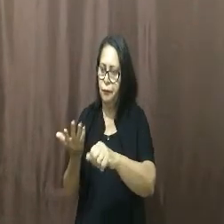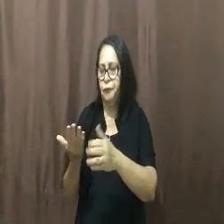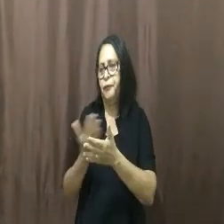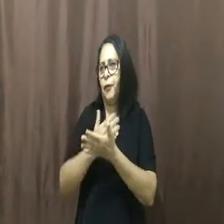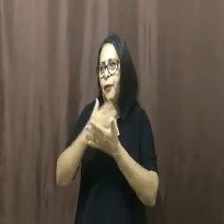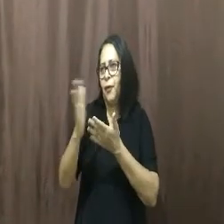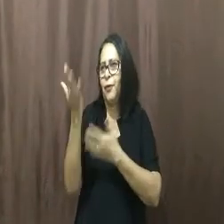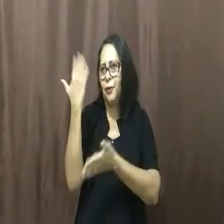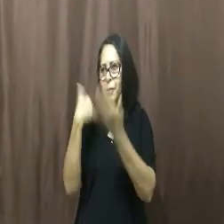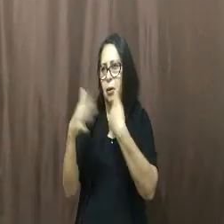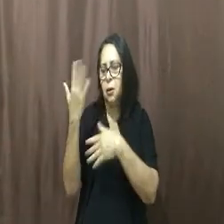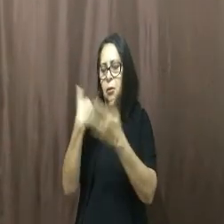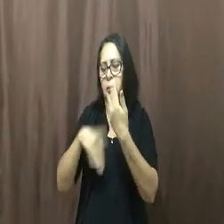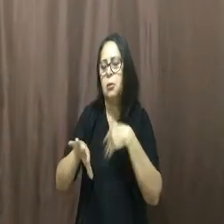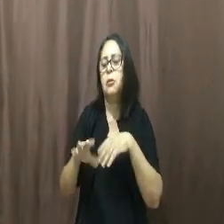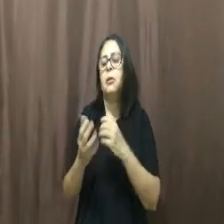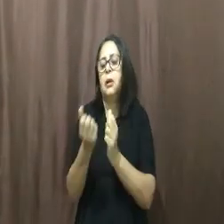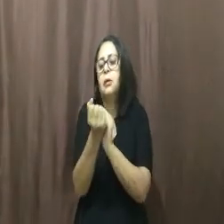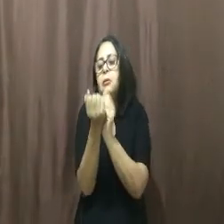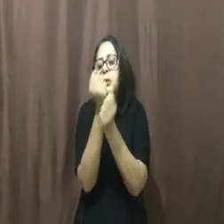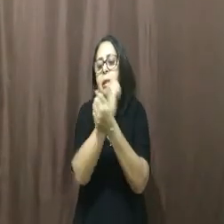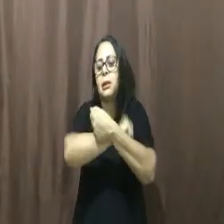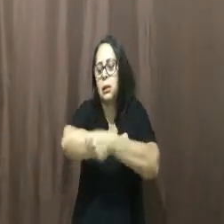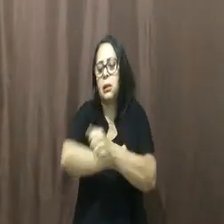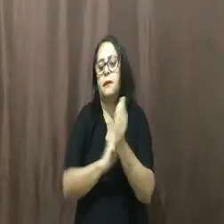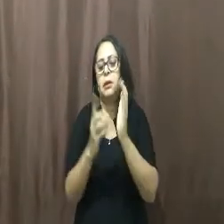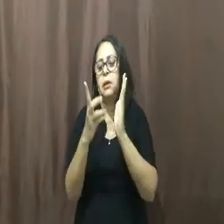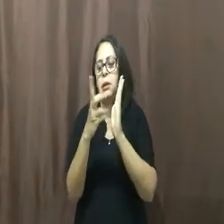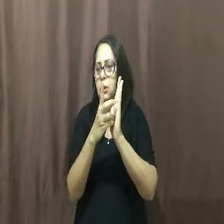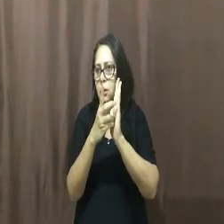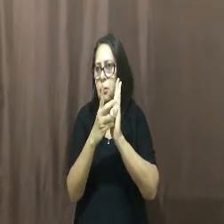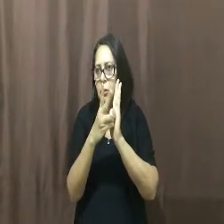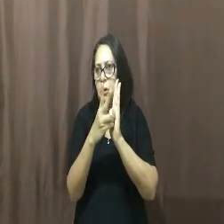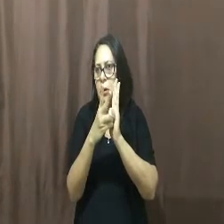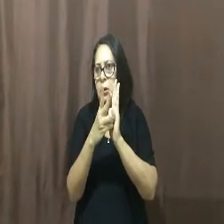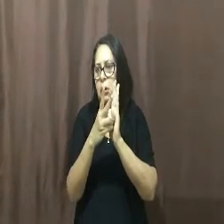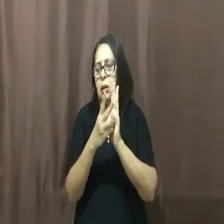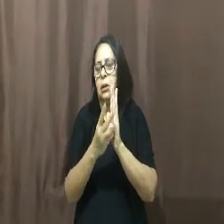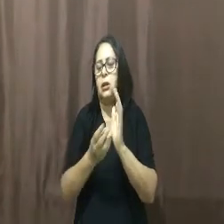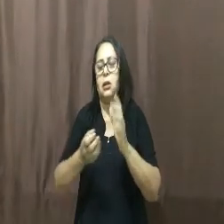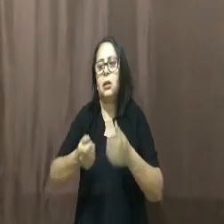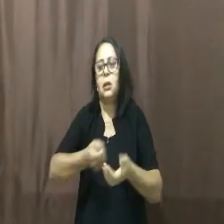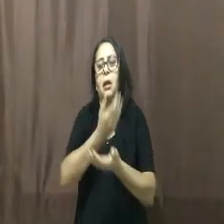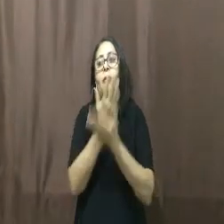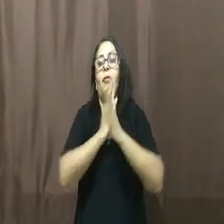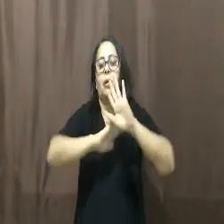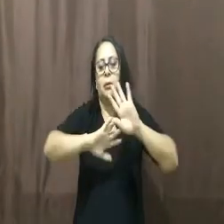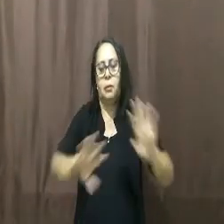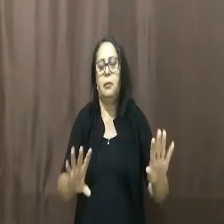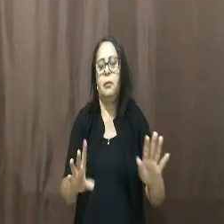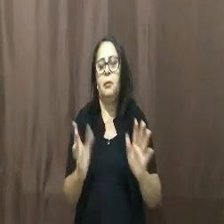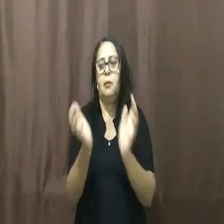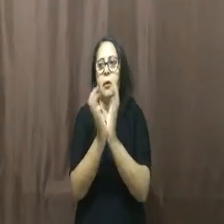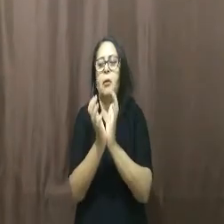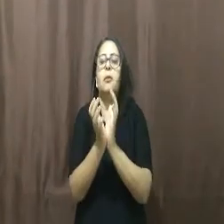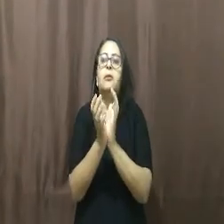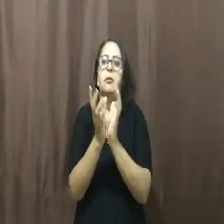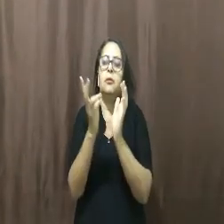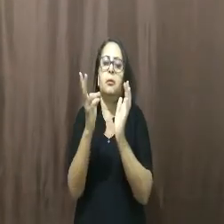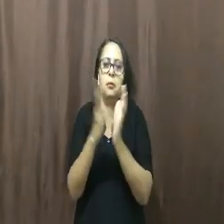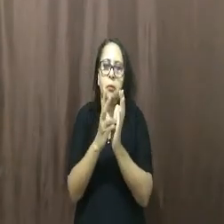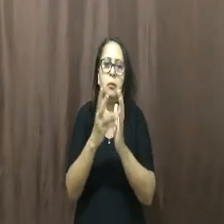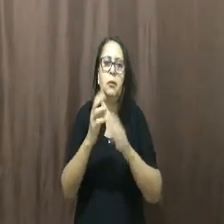a sua fundação, com a escravização dos indígenas, com a dizimação do povo indígena, o qual nós temos